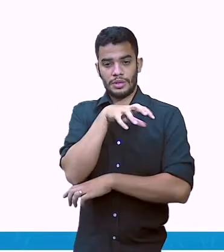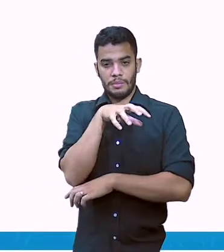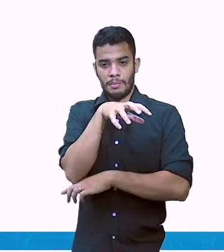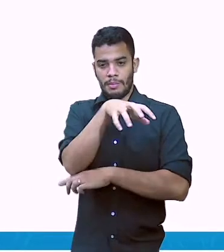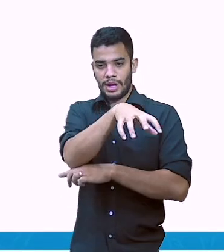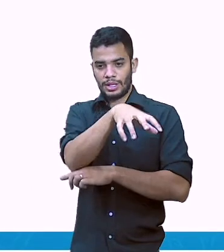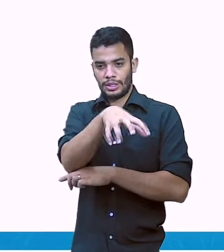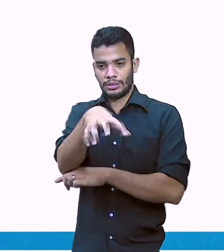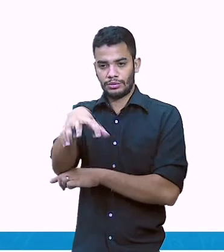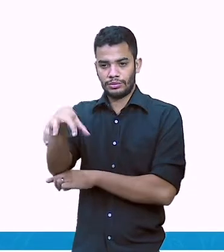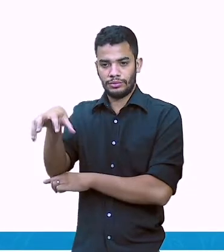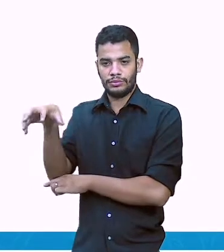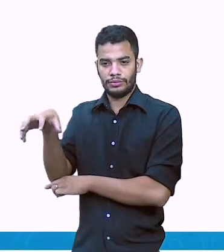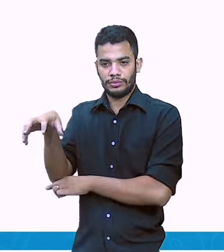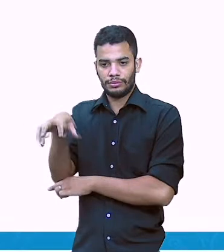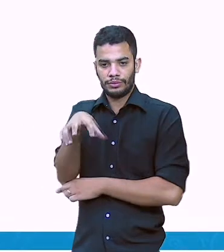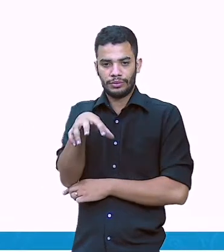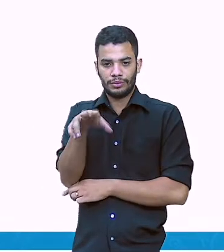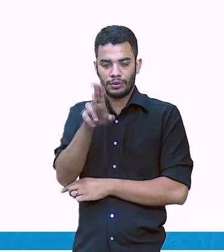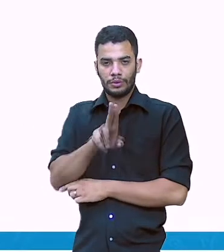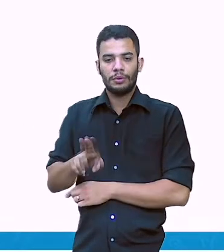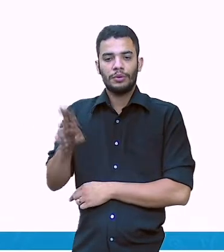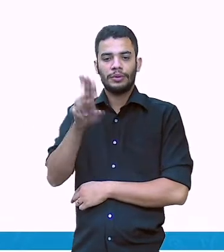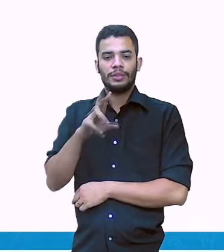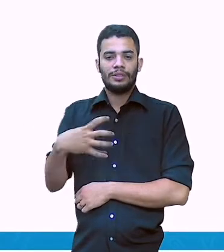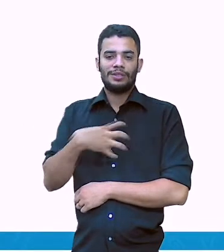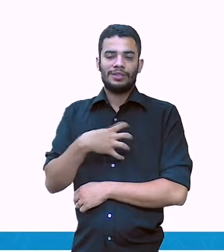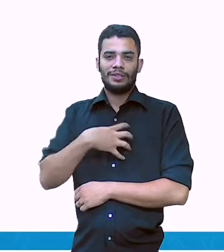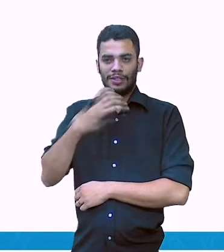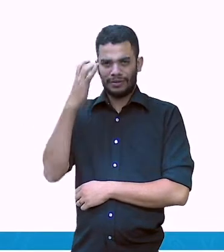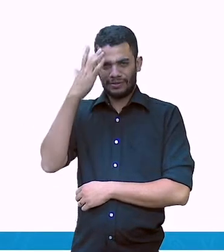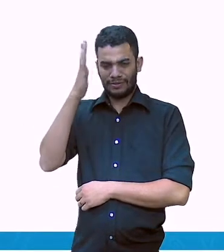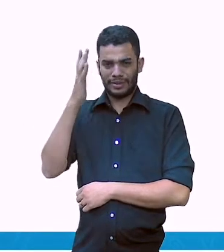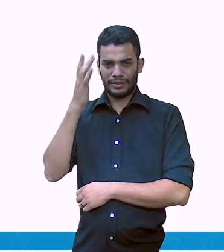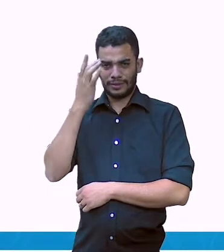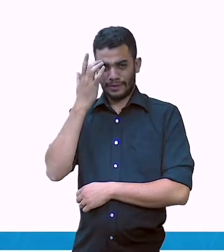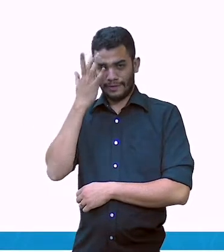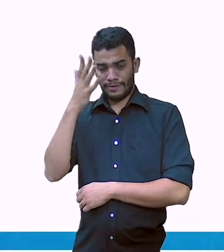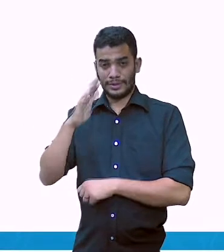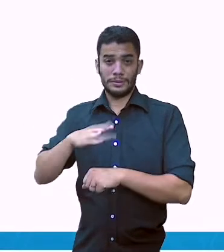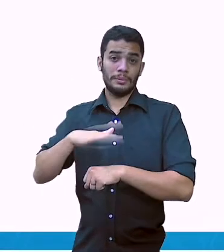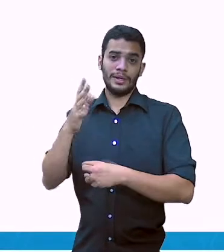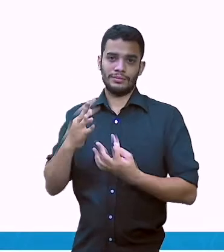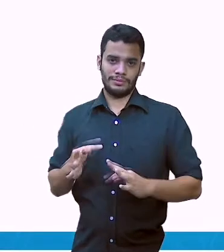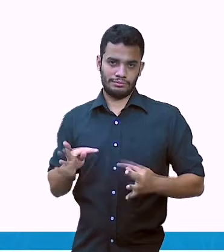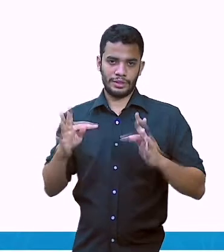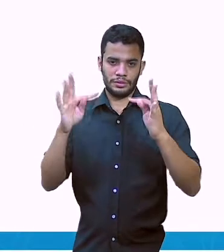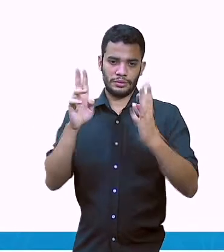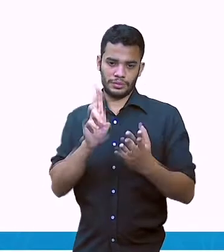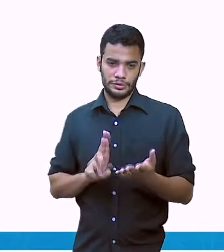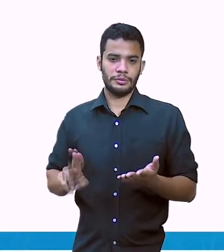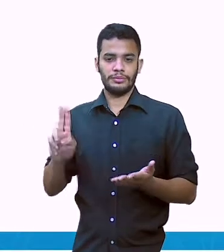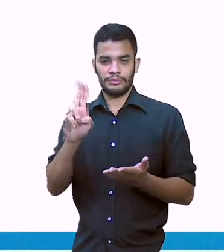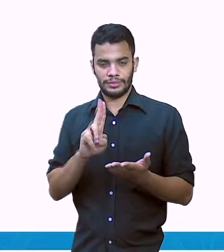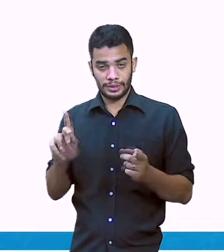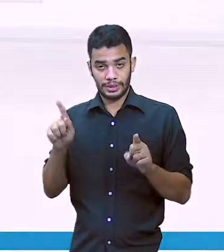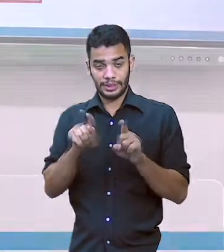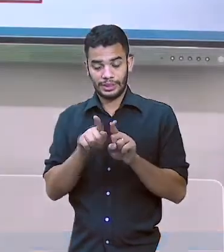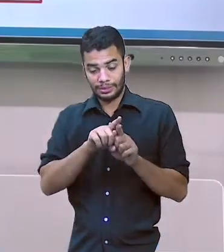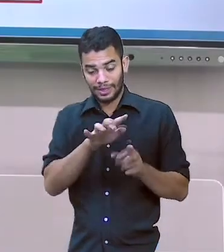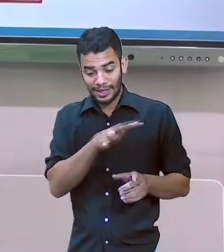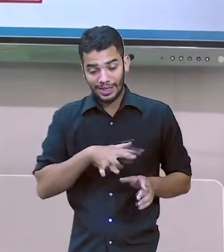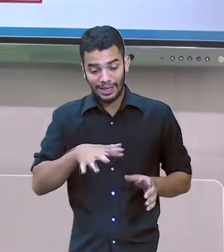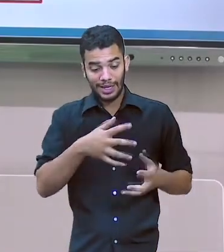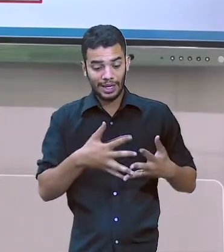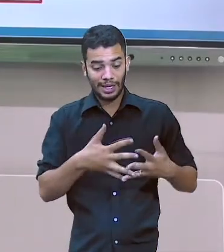na instalação das primeiras fábricas e na infraestrutura de transportes.